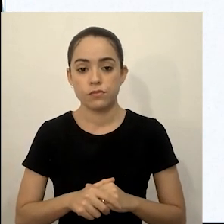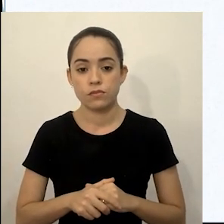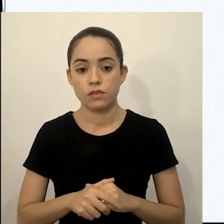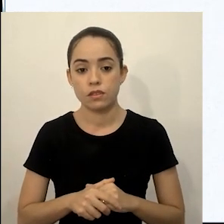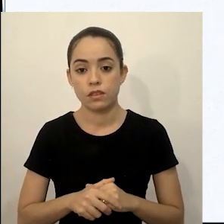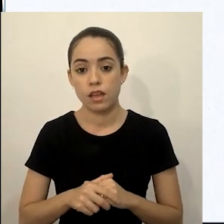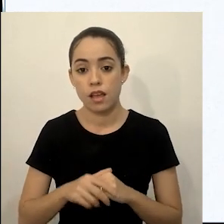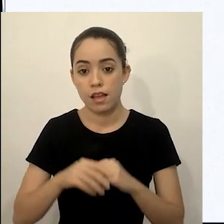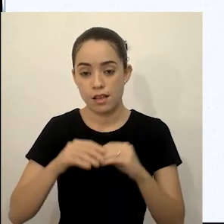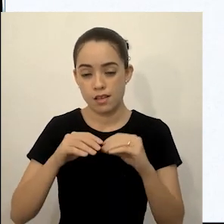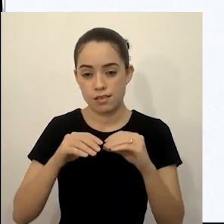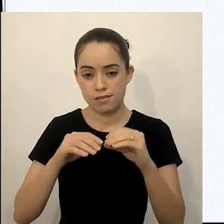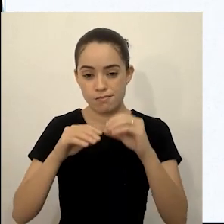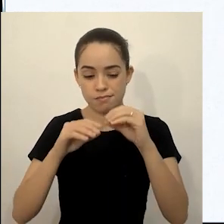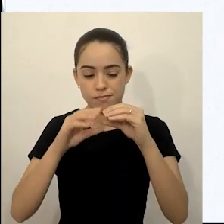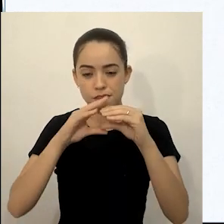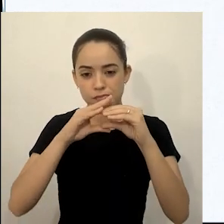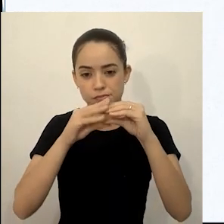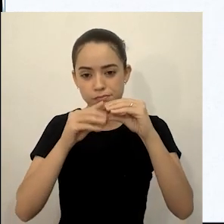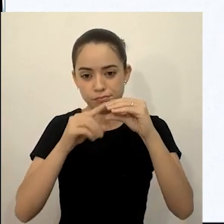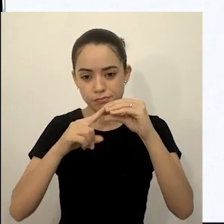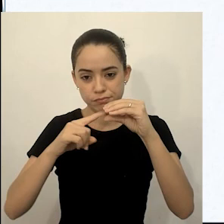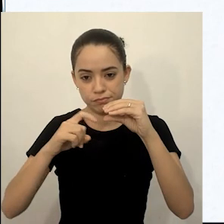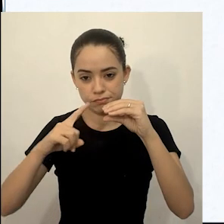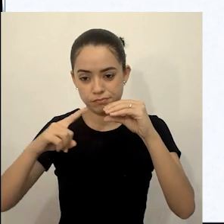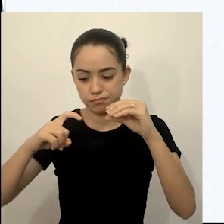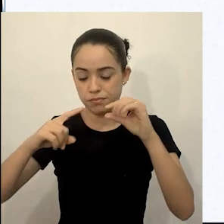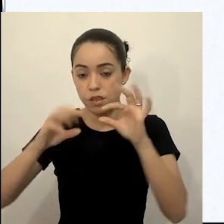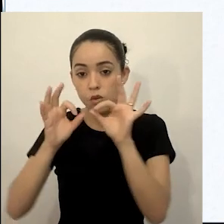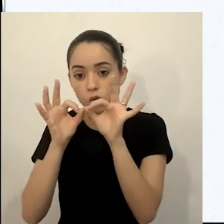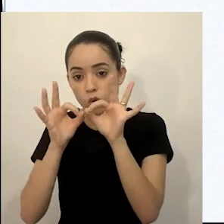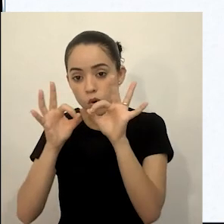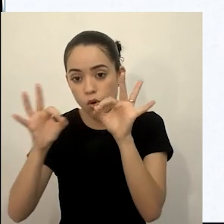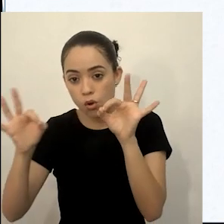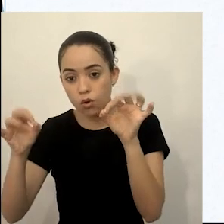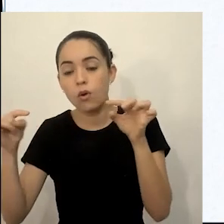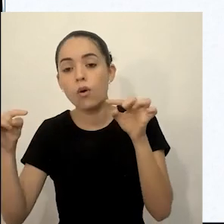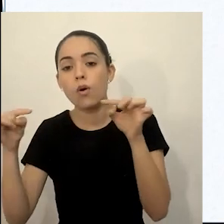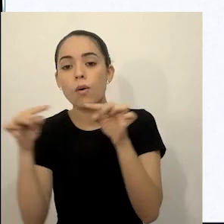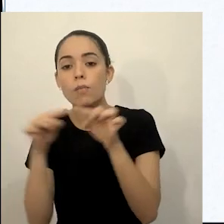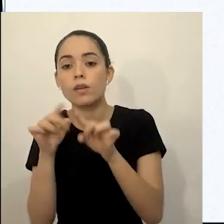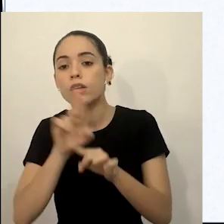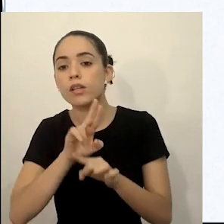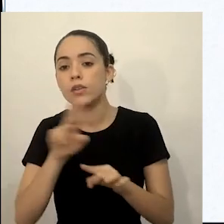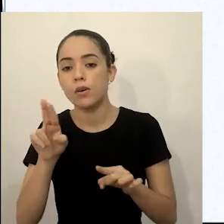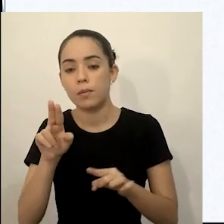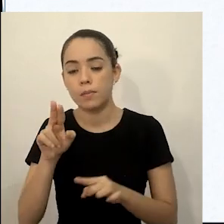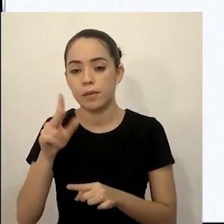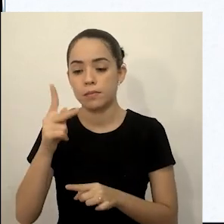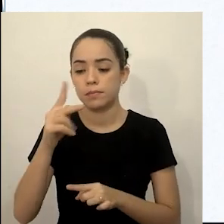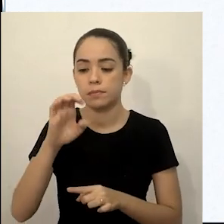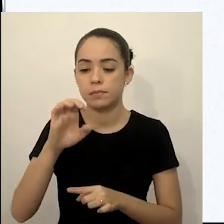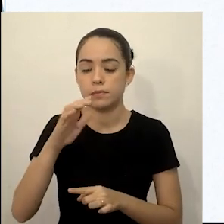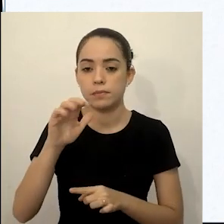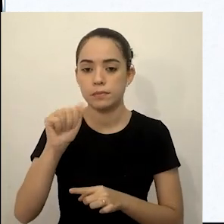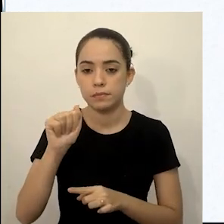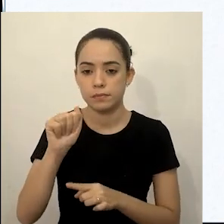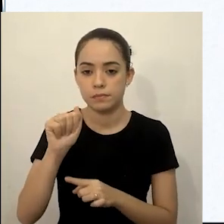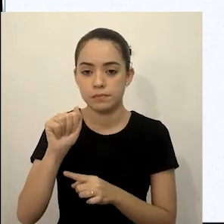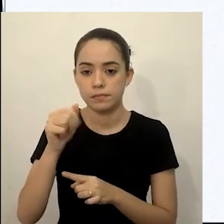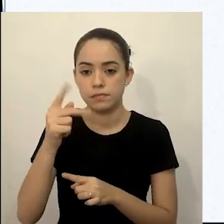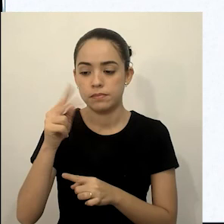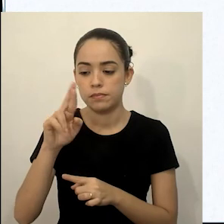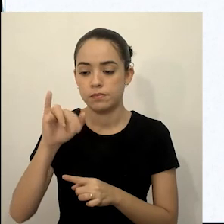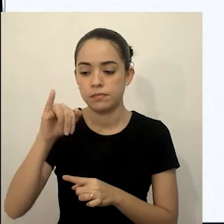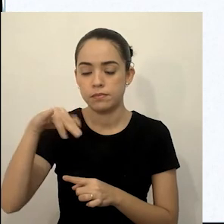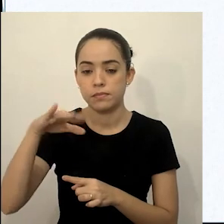A porção mais longa da cauda é denominada de peça principal,